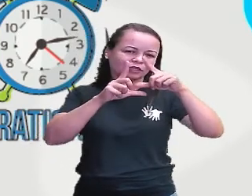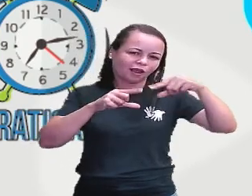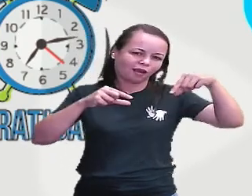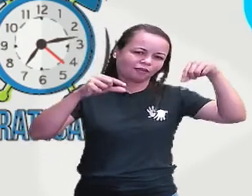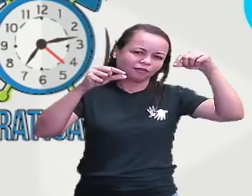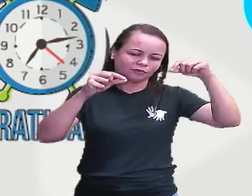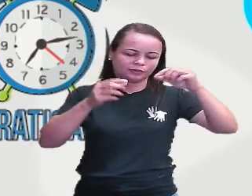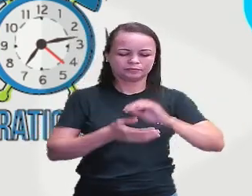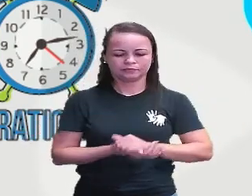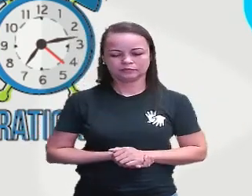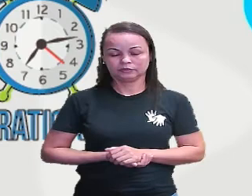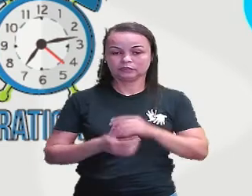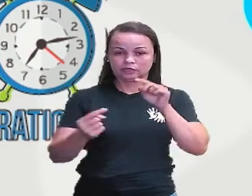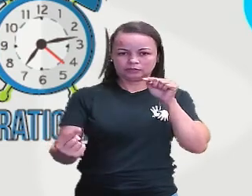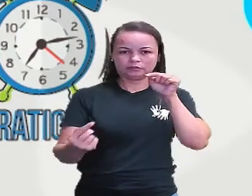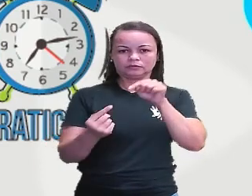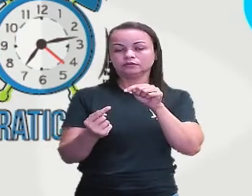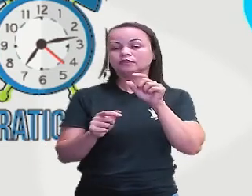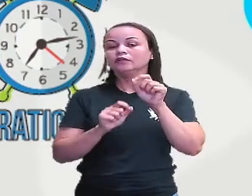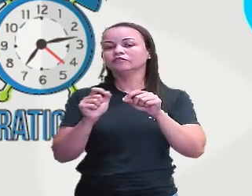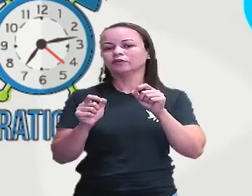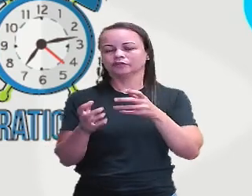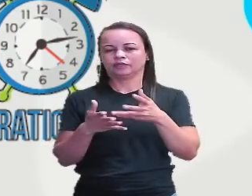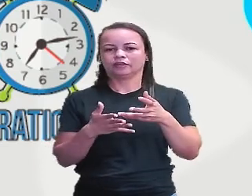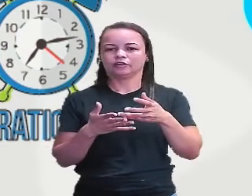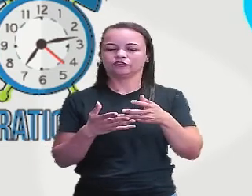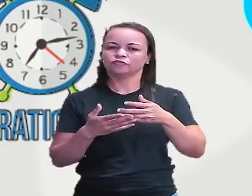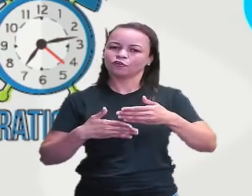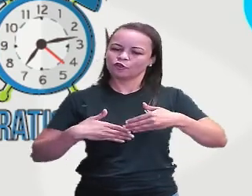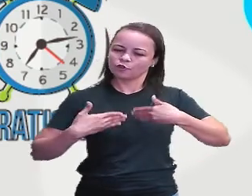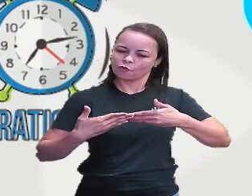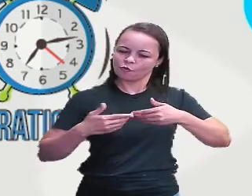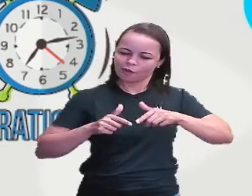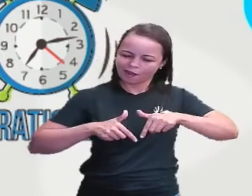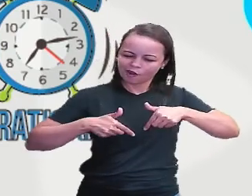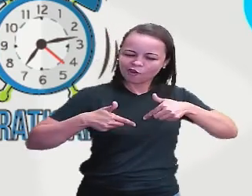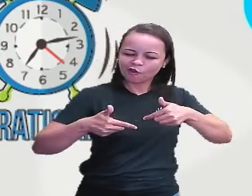o objetivo dele foi justamente fazer um elogio.